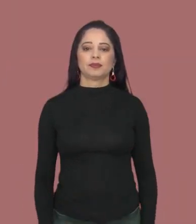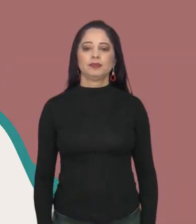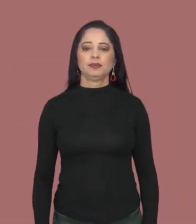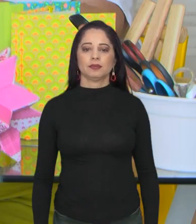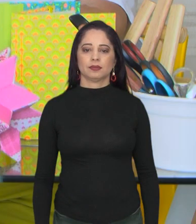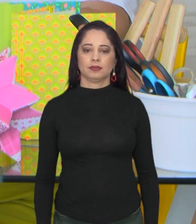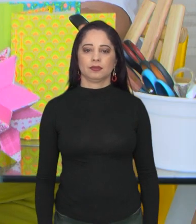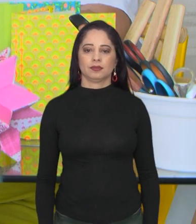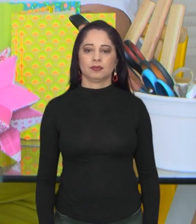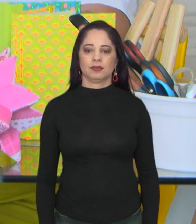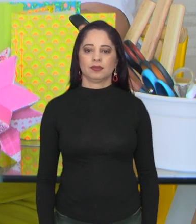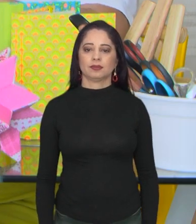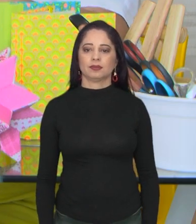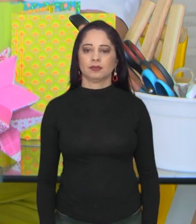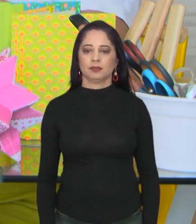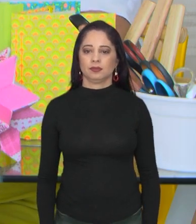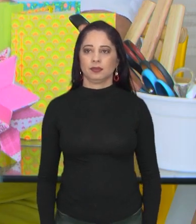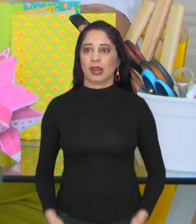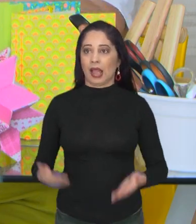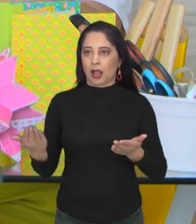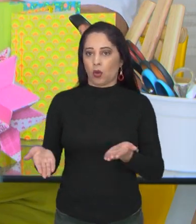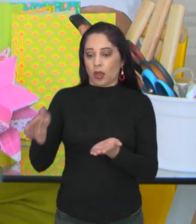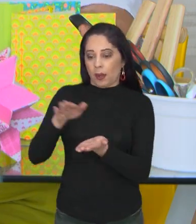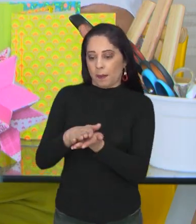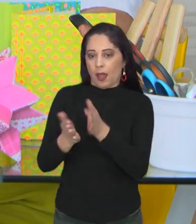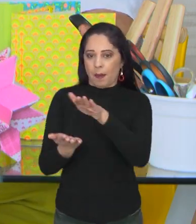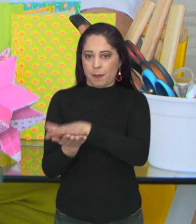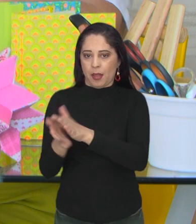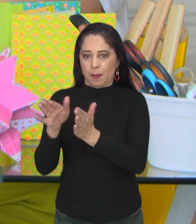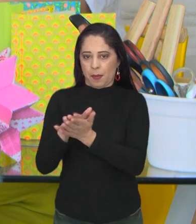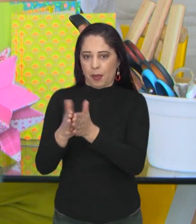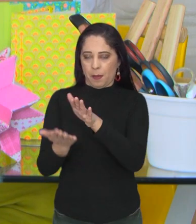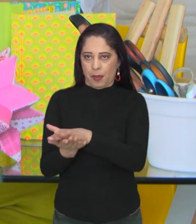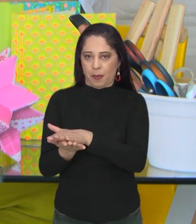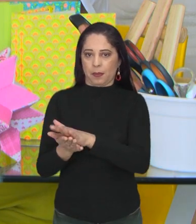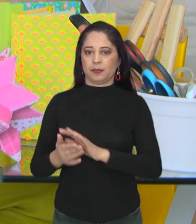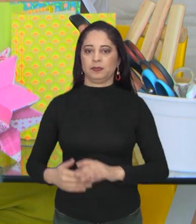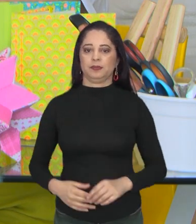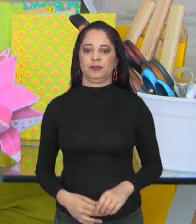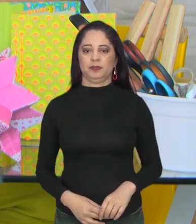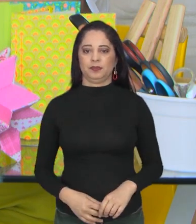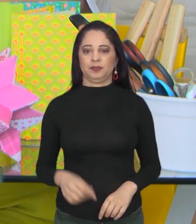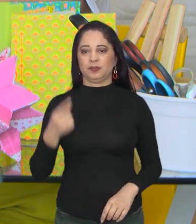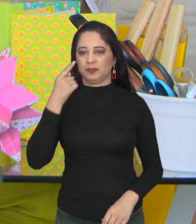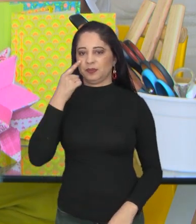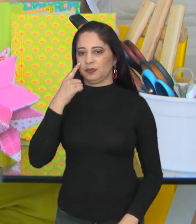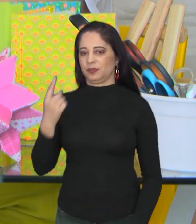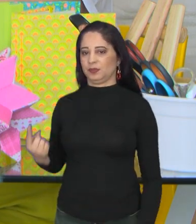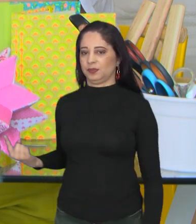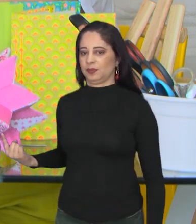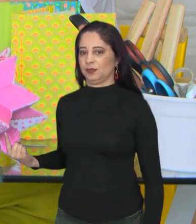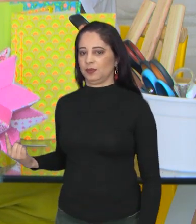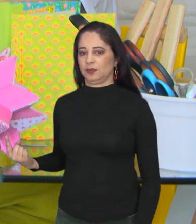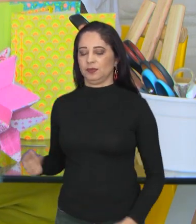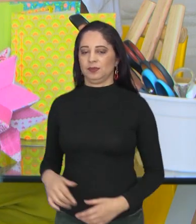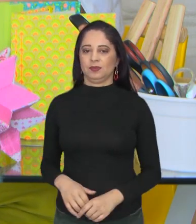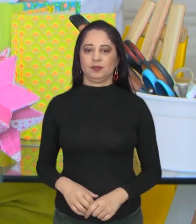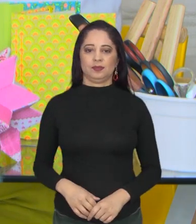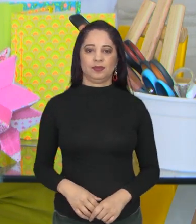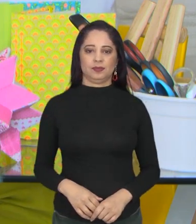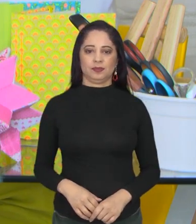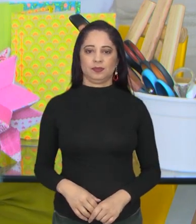agora você aqui vai montar os dois cadernos Então você alinha né e